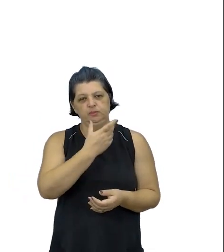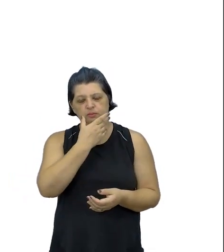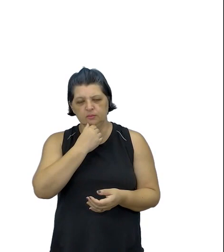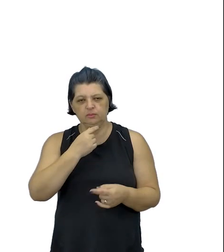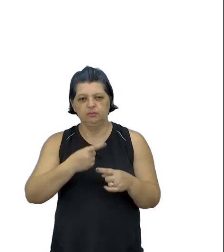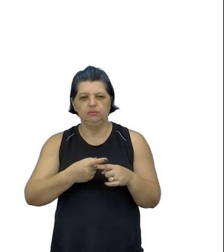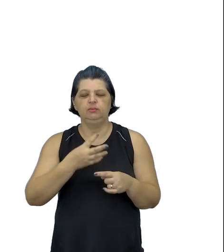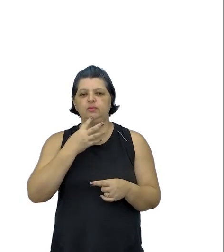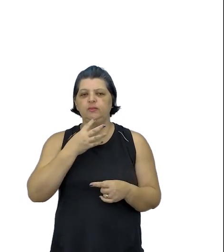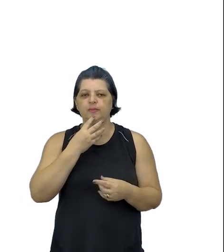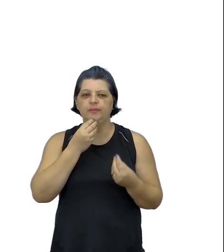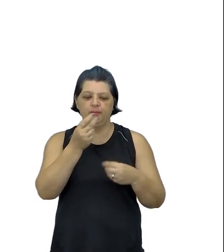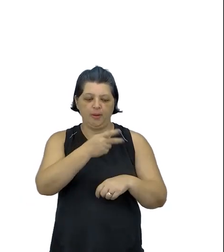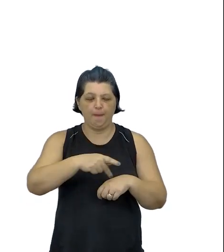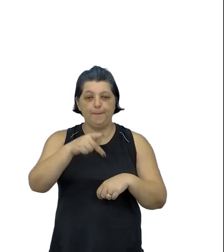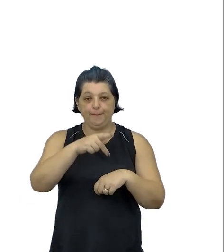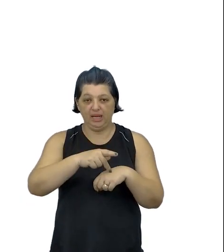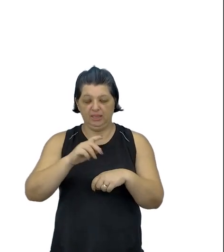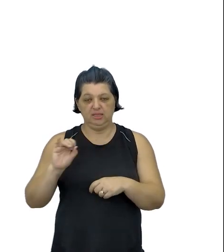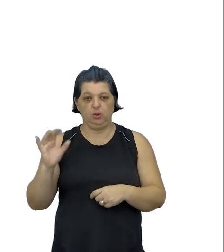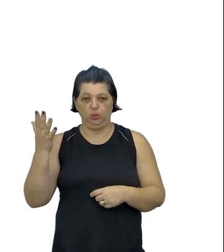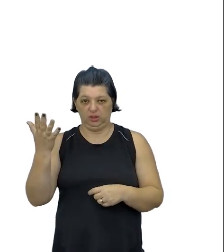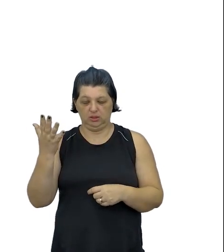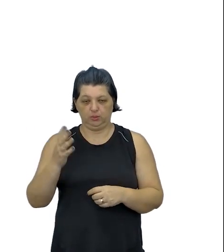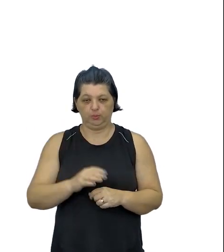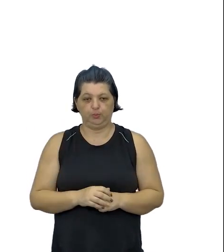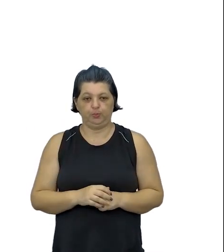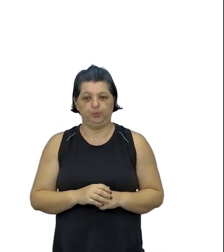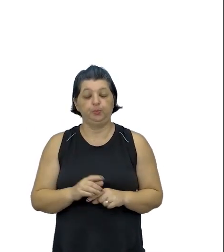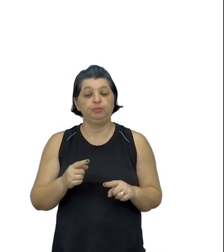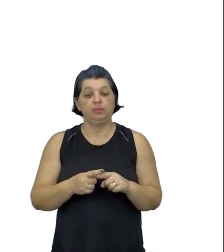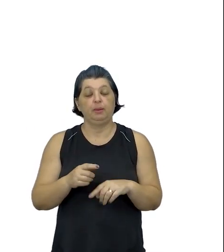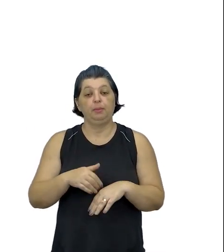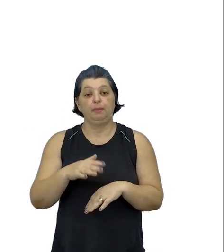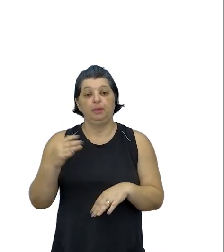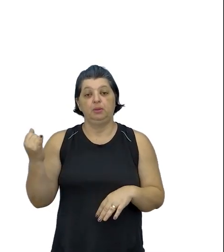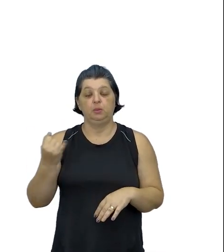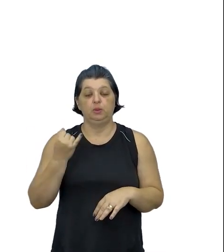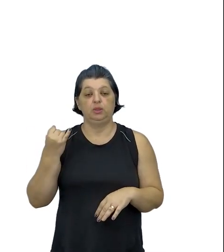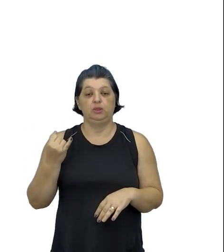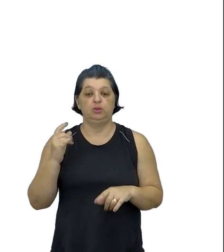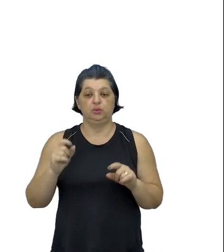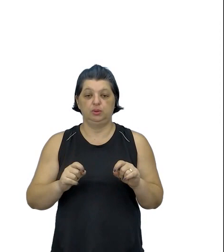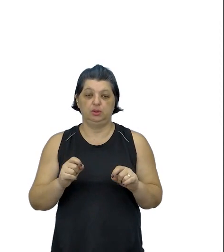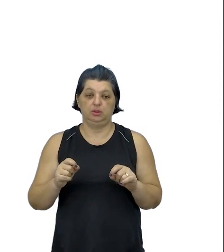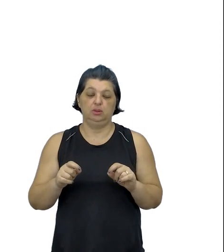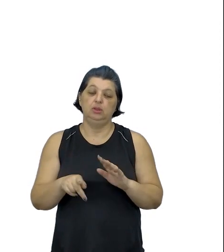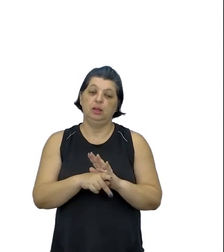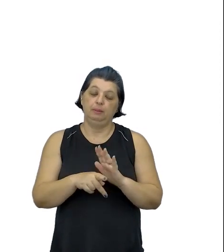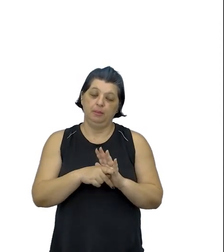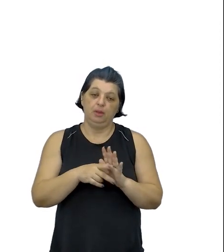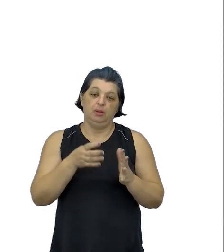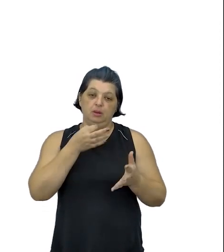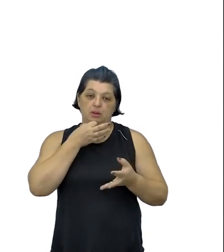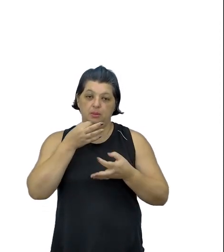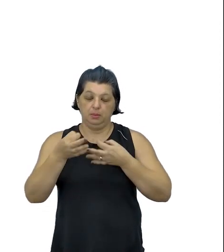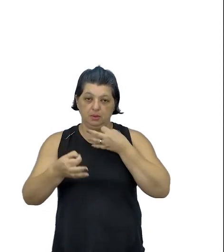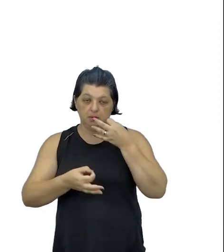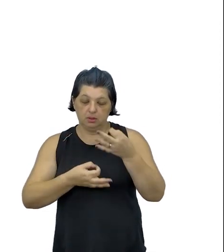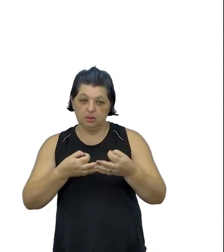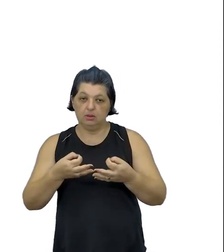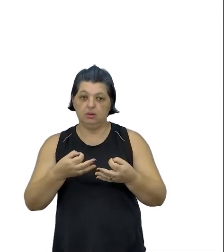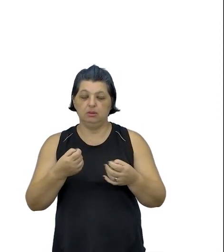conhecimento sobre o país em que o fato ocorreu. E o mais importante, posicionar-se criticamente diante dessa realidade.